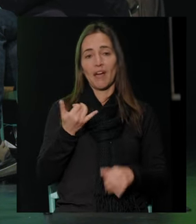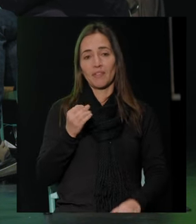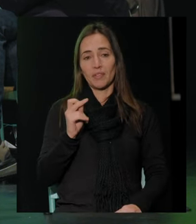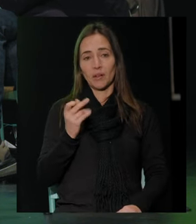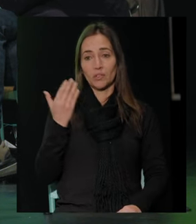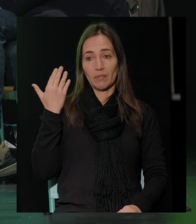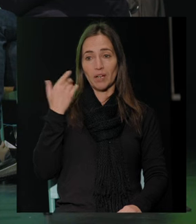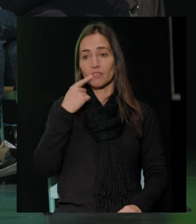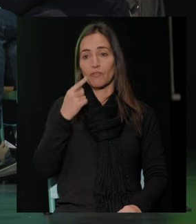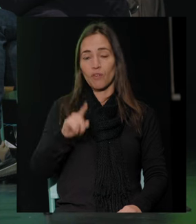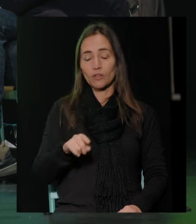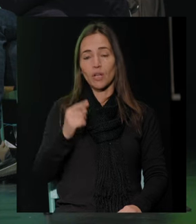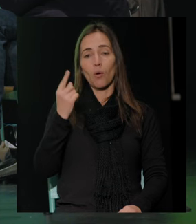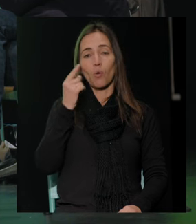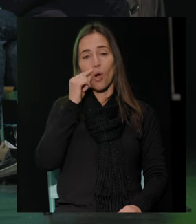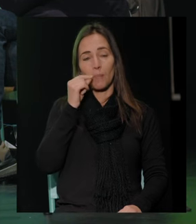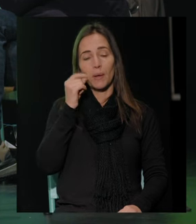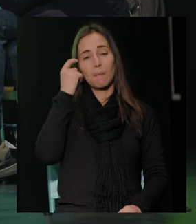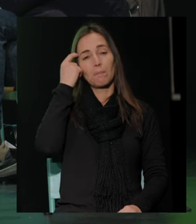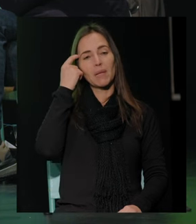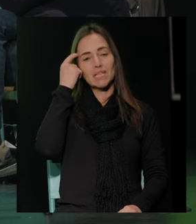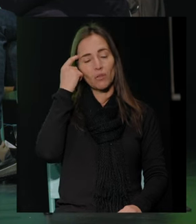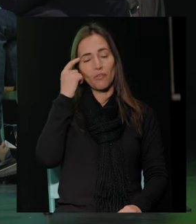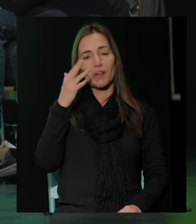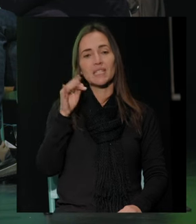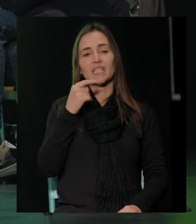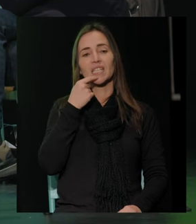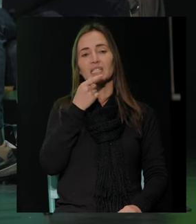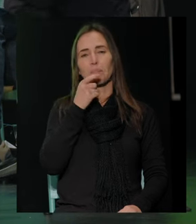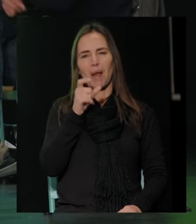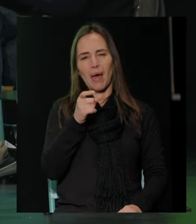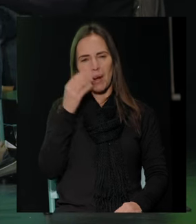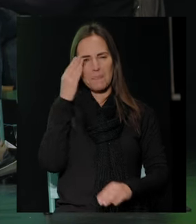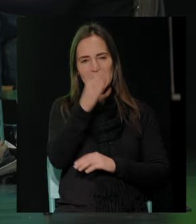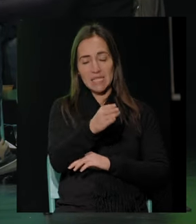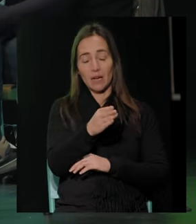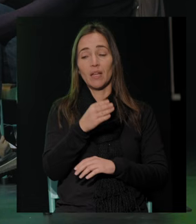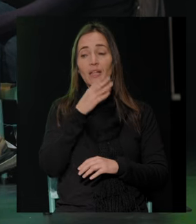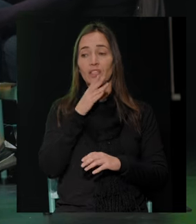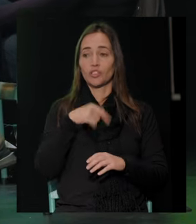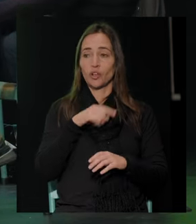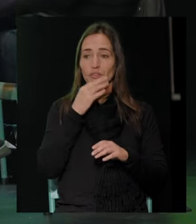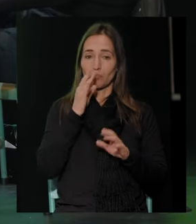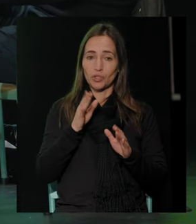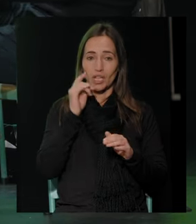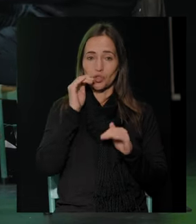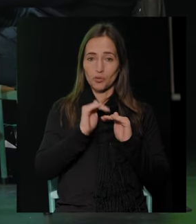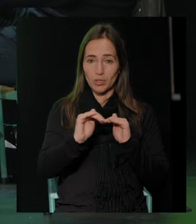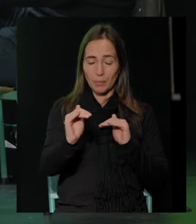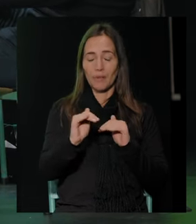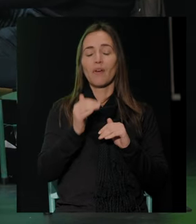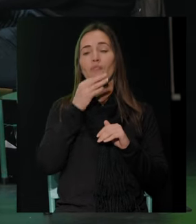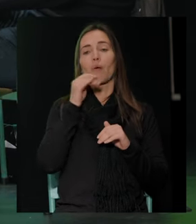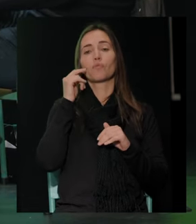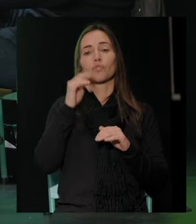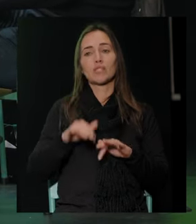anos e há um pensador francês que lhe chama a palavra míssil. Basicamente ele diz: nós já falamos de sustentabilidade, já falamos de desenvolvimento